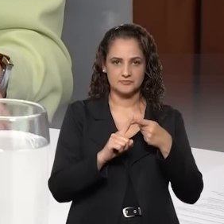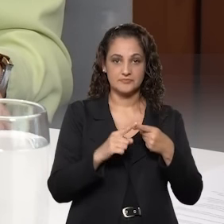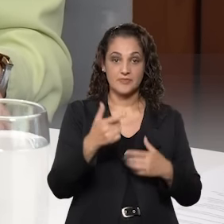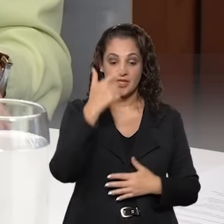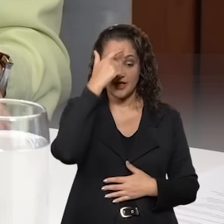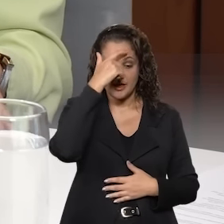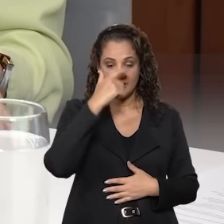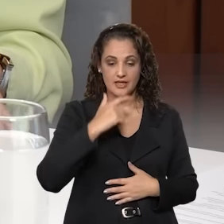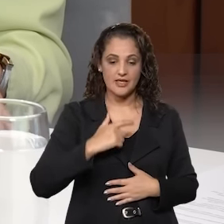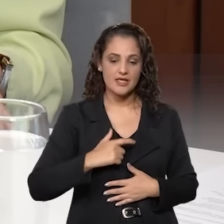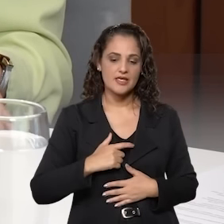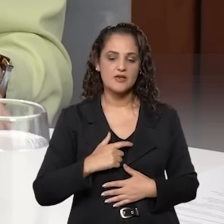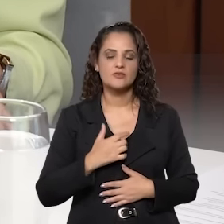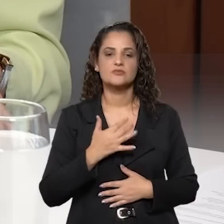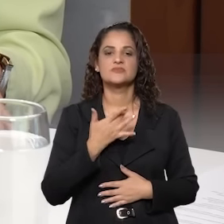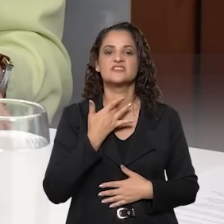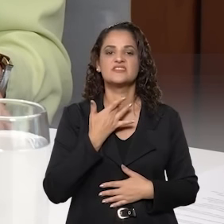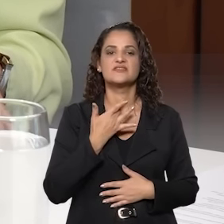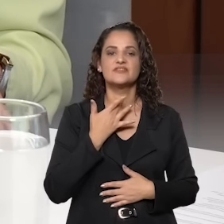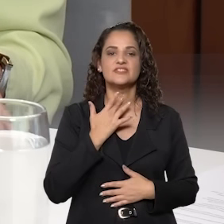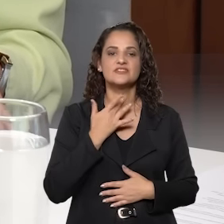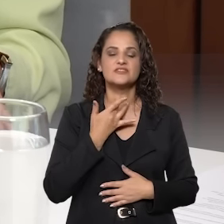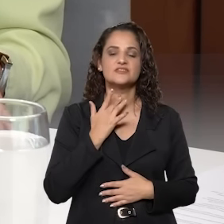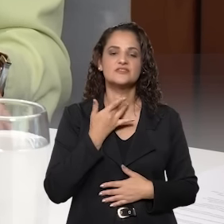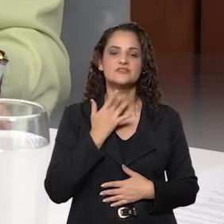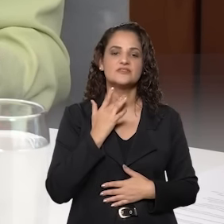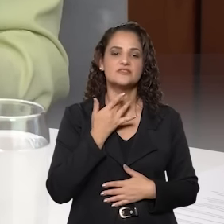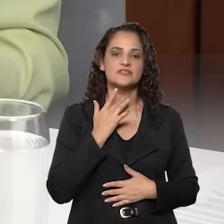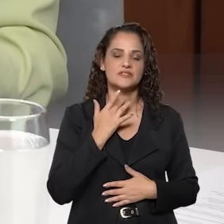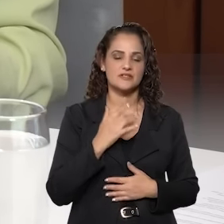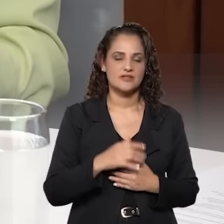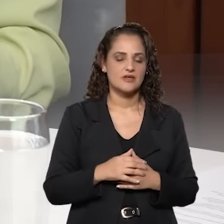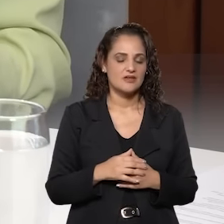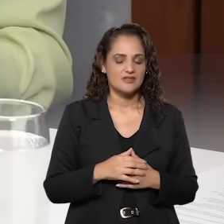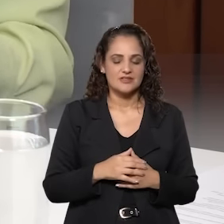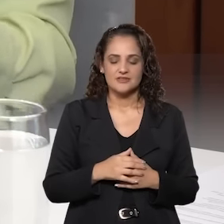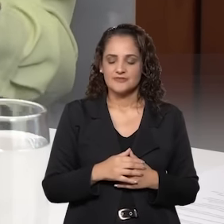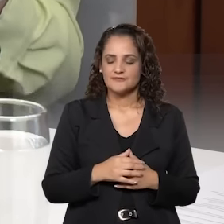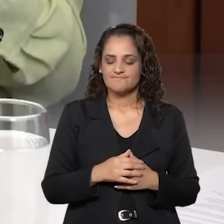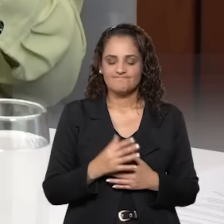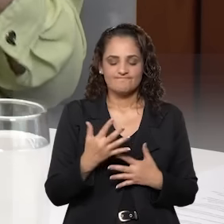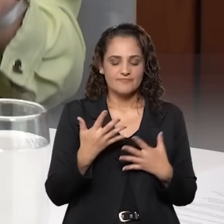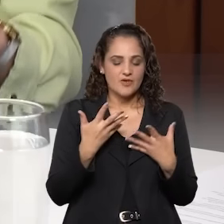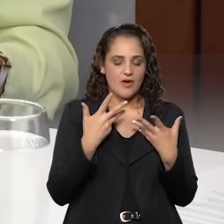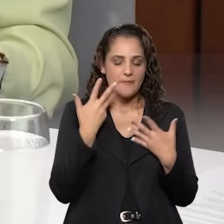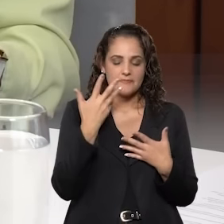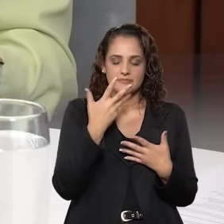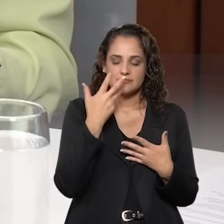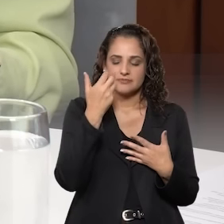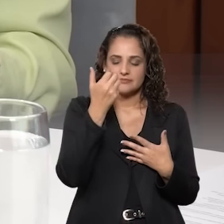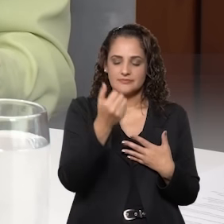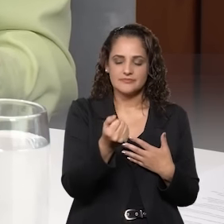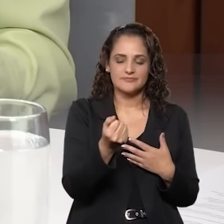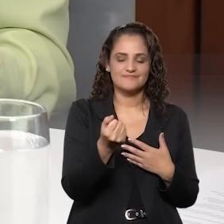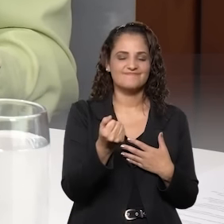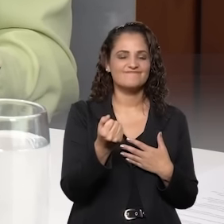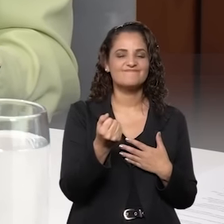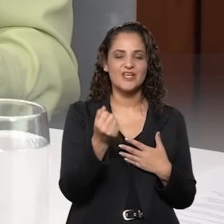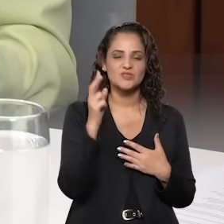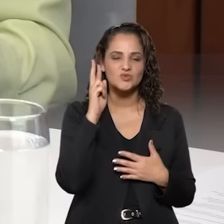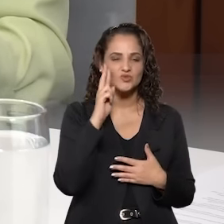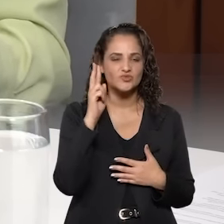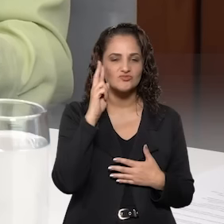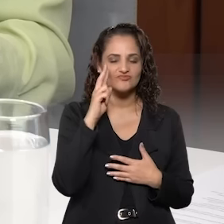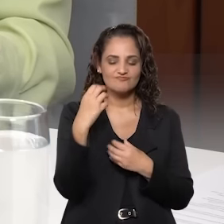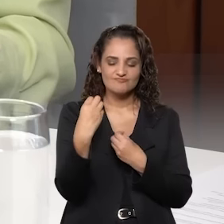é o eu travesti que é um livro que conta a biografia da Luísa Marilac eu fiquei absolutamente encantada com a história